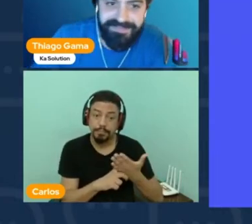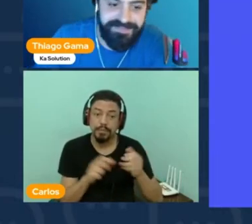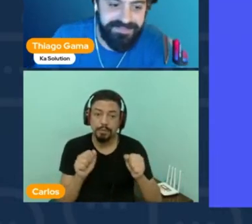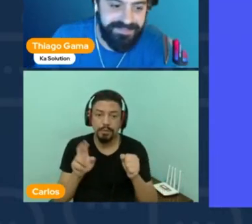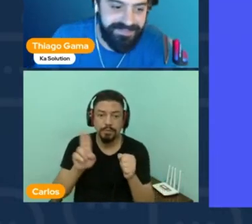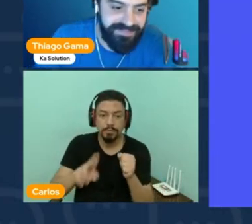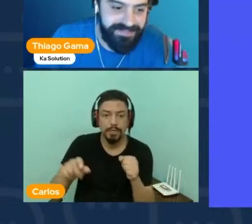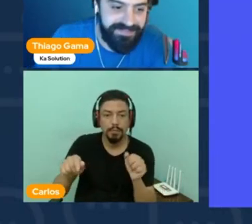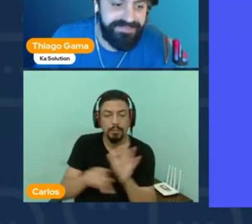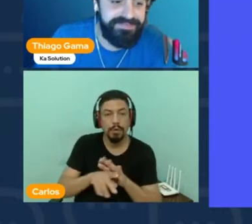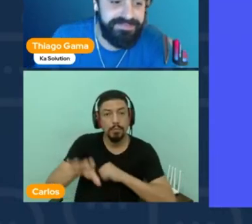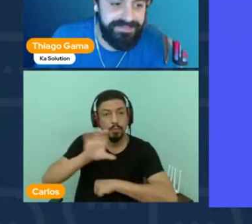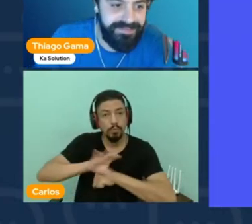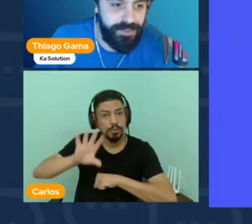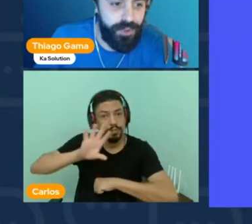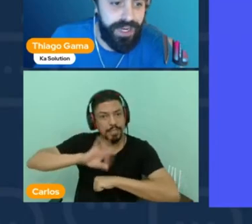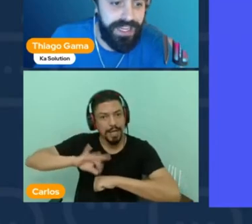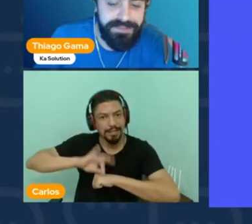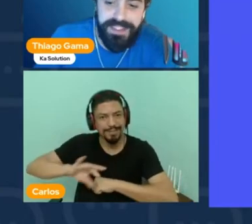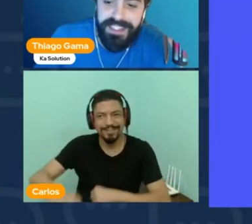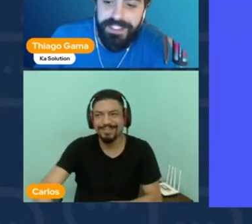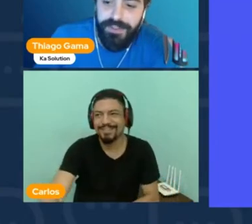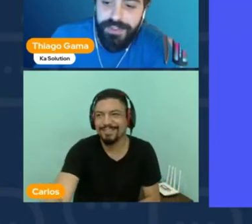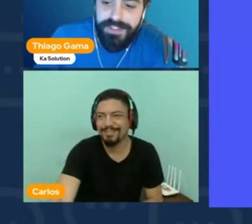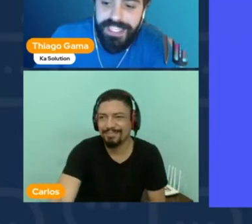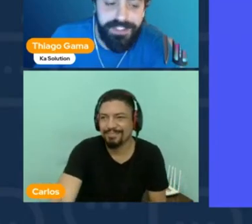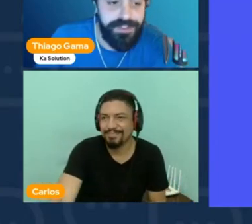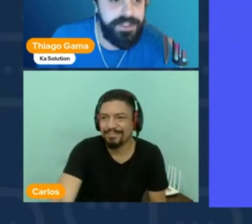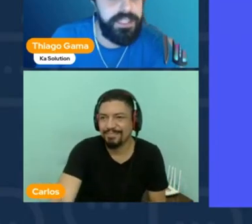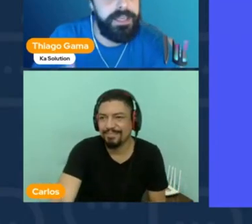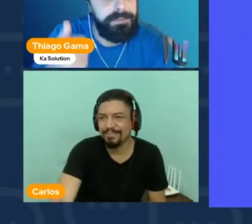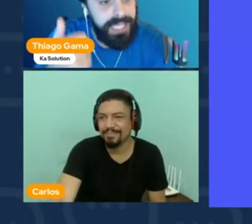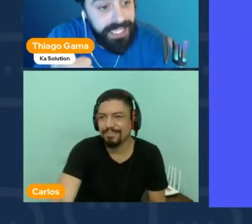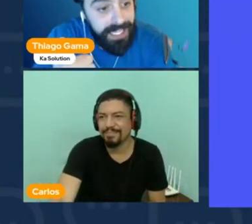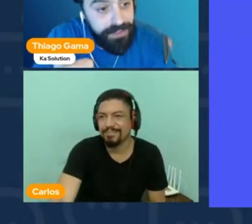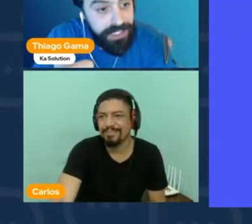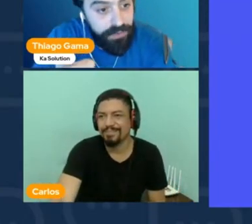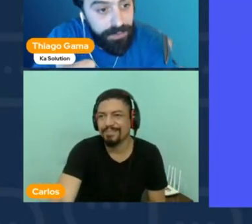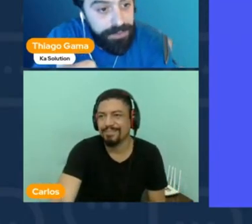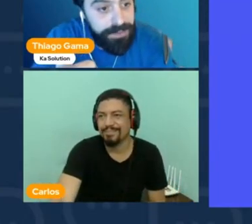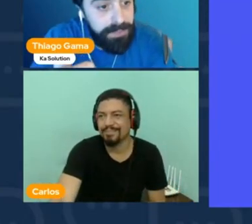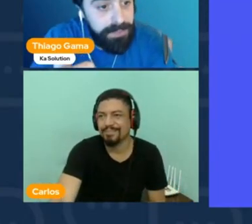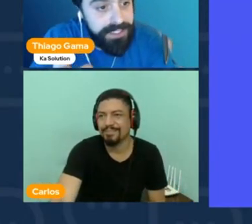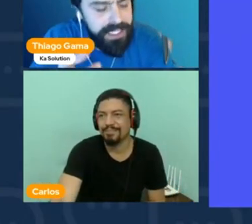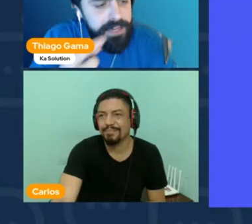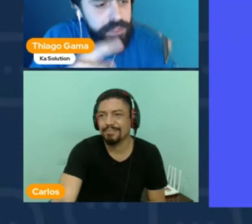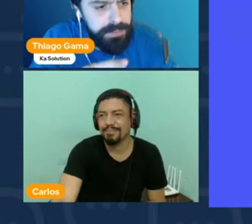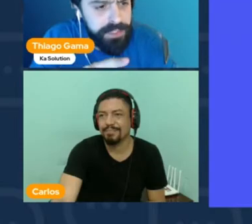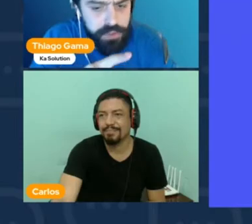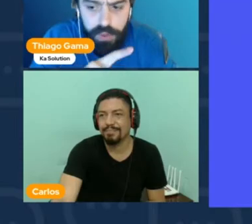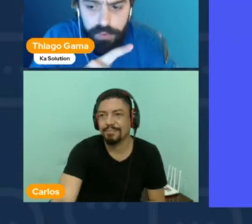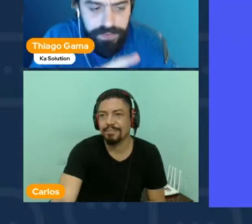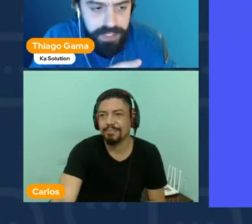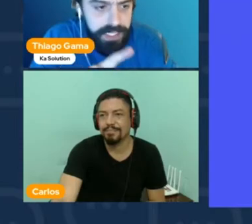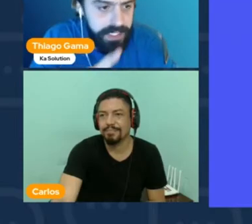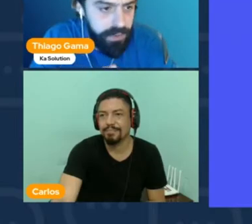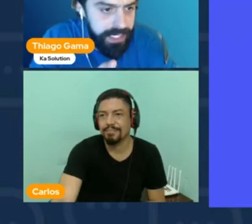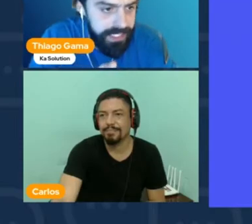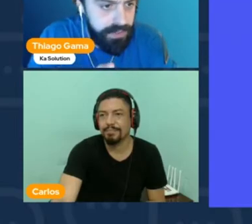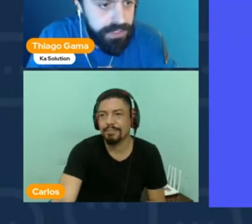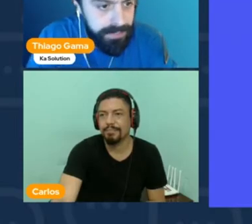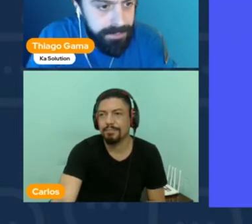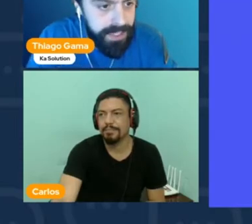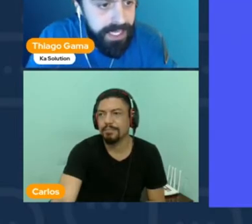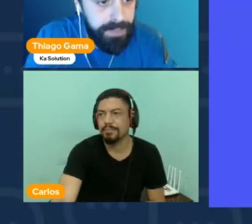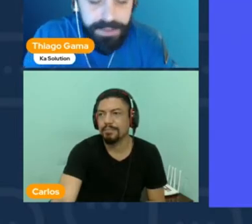para a trilha Tech. Boa, sucesso. Obrigado, Dani, novamente pela parceria. Vou chamar só o Fran e o